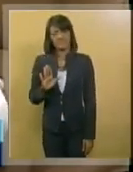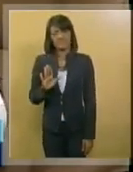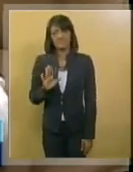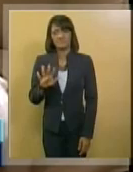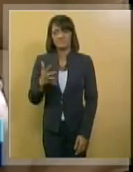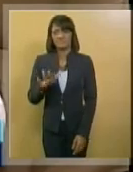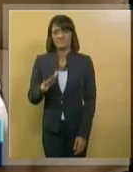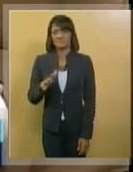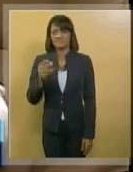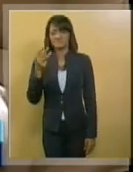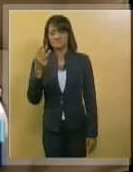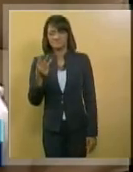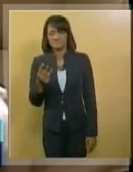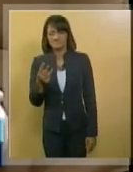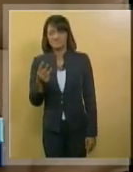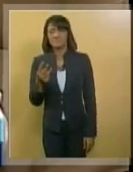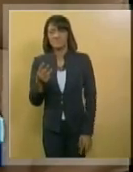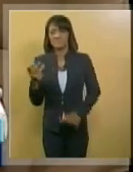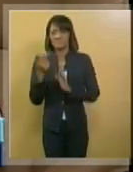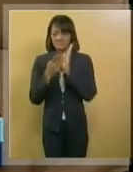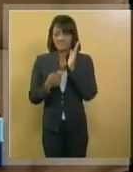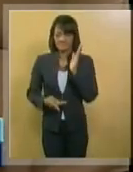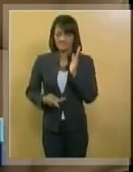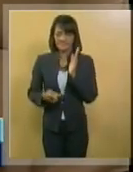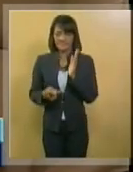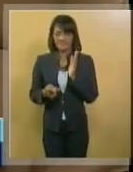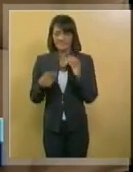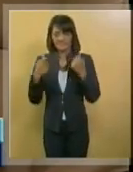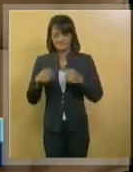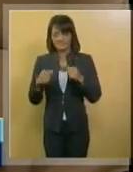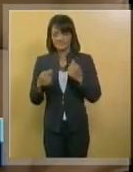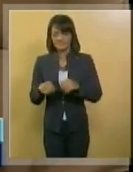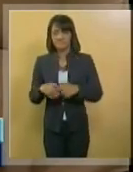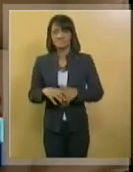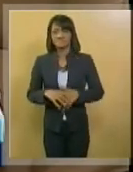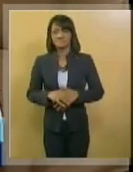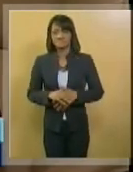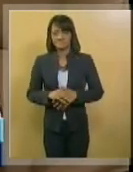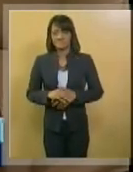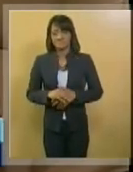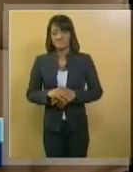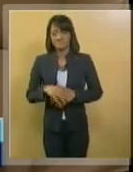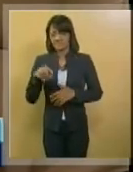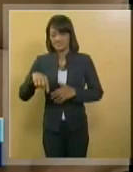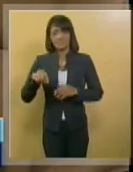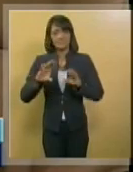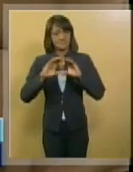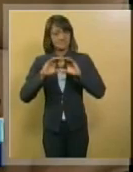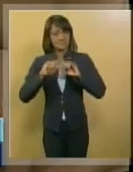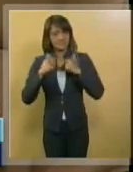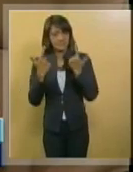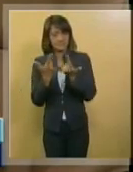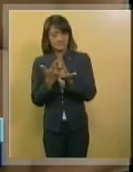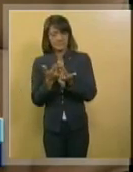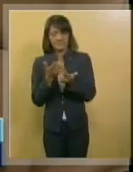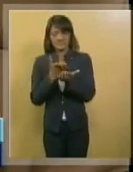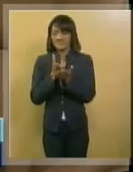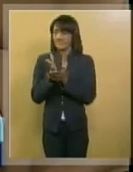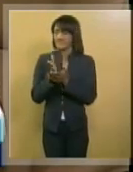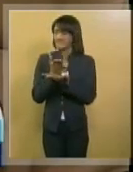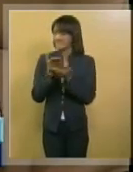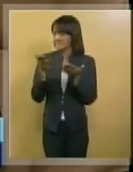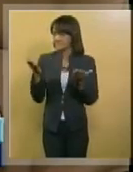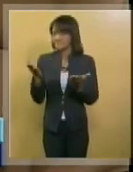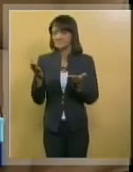torno de umas 3 PLs aí para serem, que estão tramitando na casa, né, de colegas, e